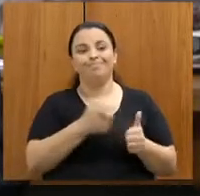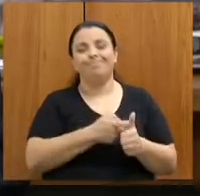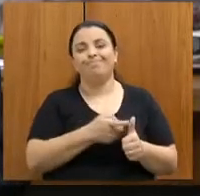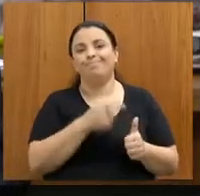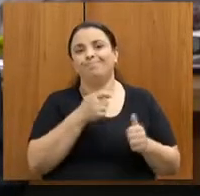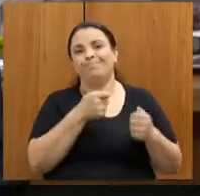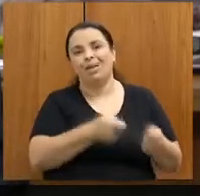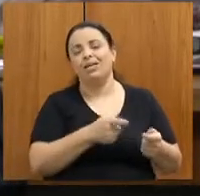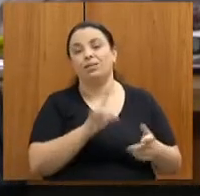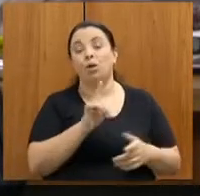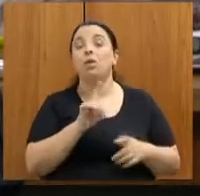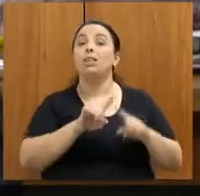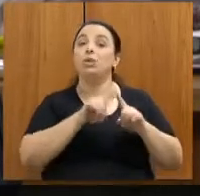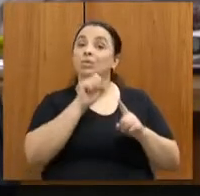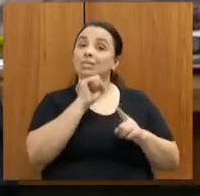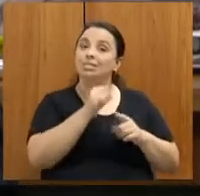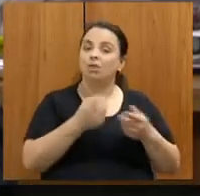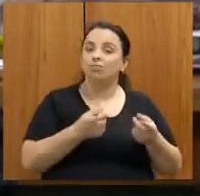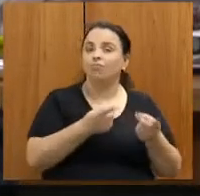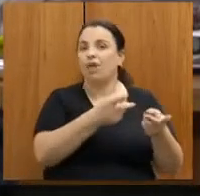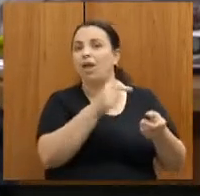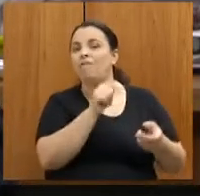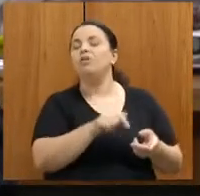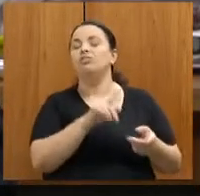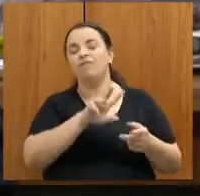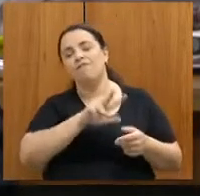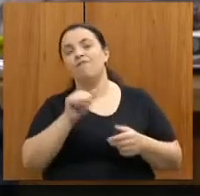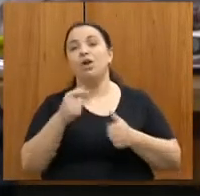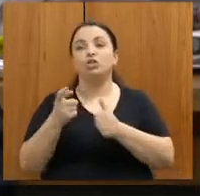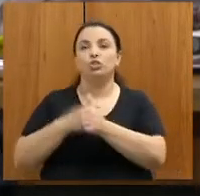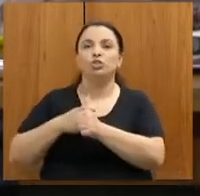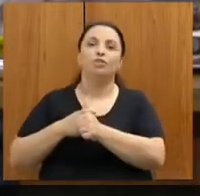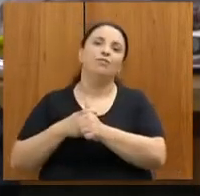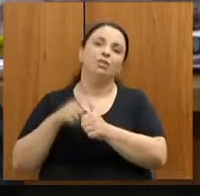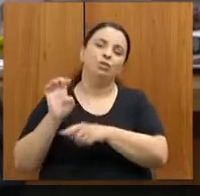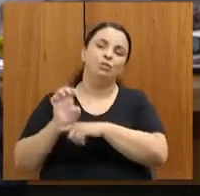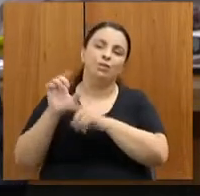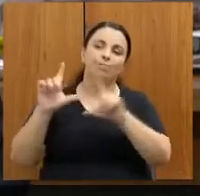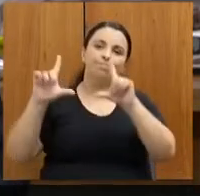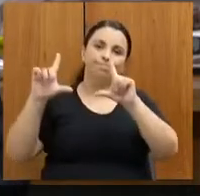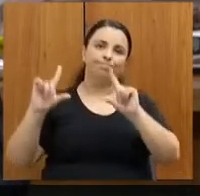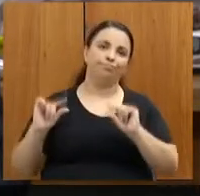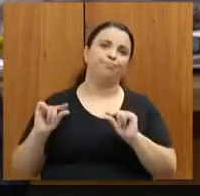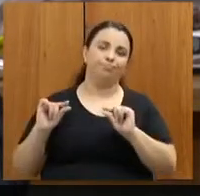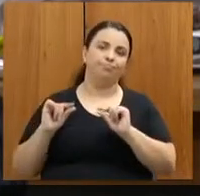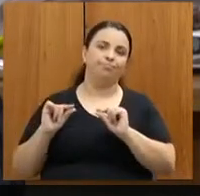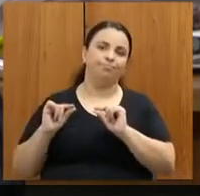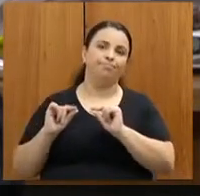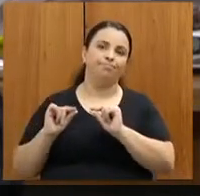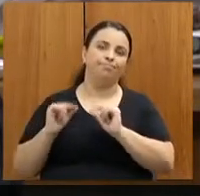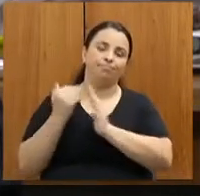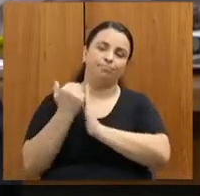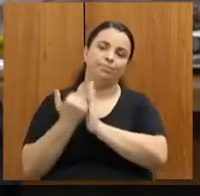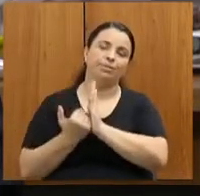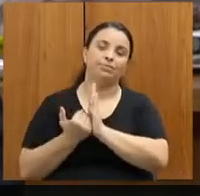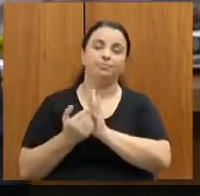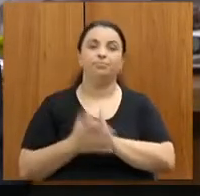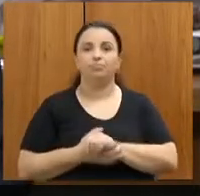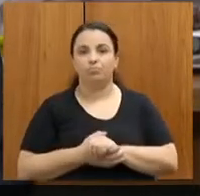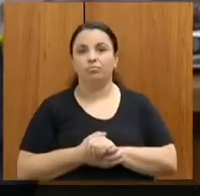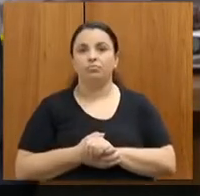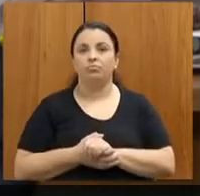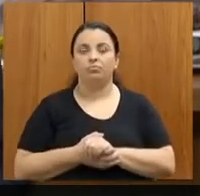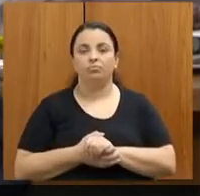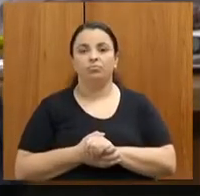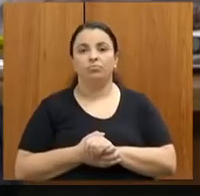codemig faria com que a gente reduzisse esse endividamento do estado e também dos restos a pagar sua também